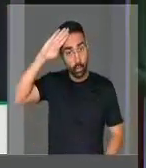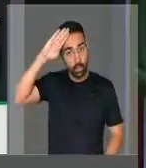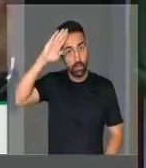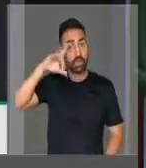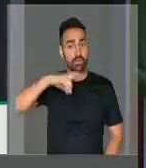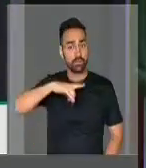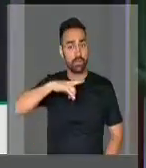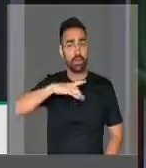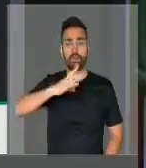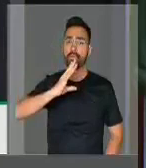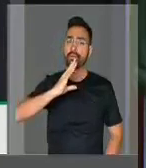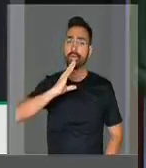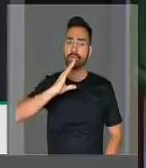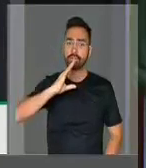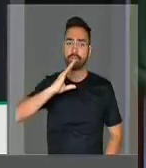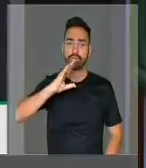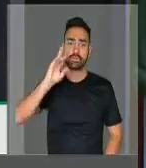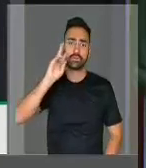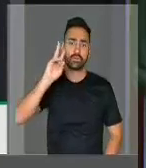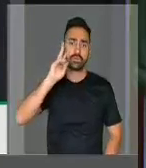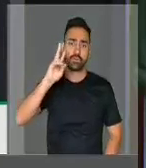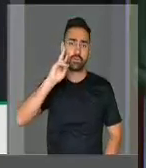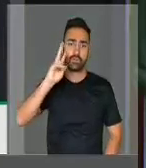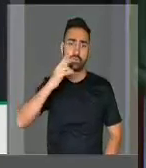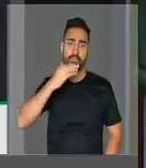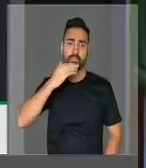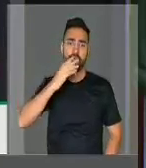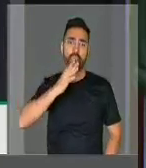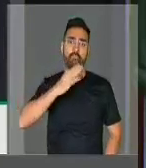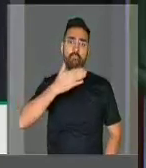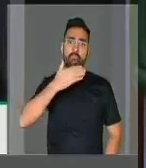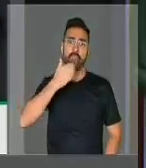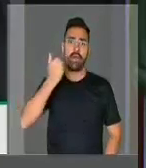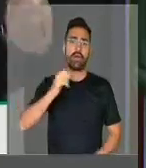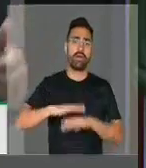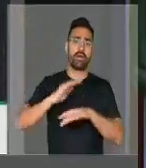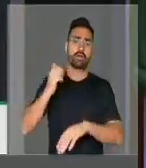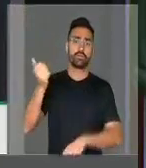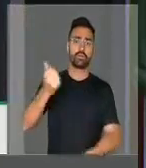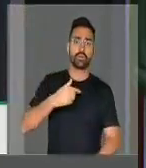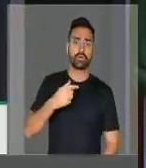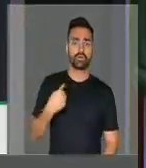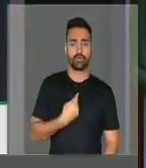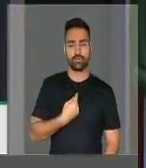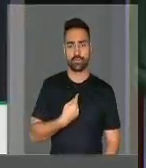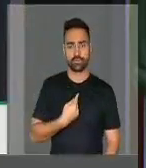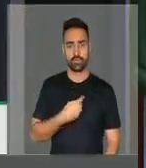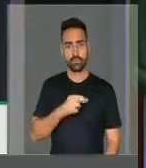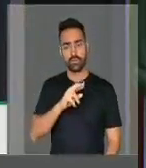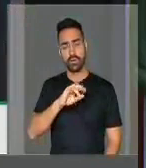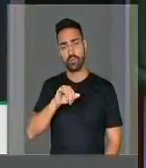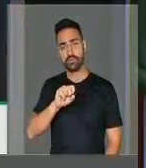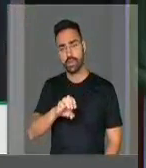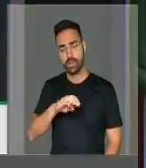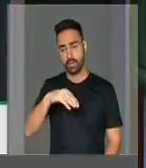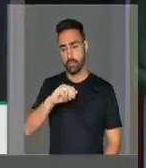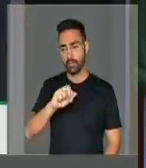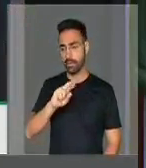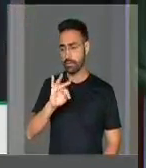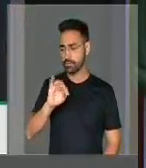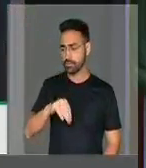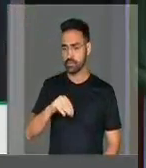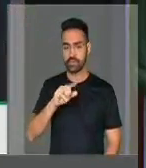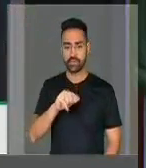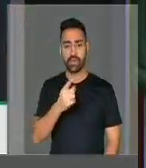histórica muito superior à da nossa gente brasileira em relação a José Martí, em relação à sua Revolução